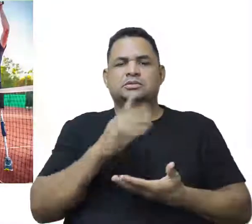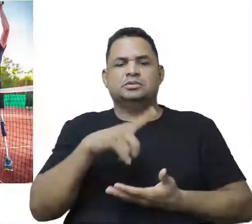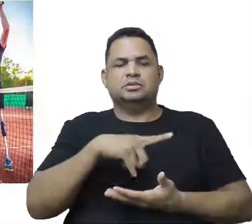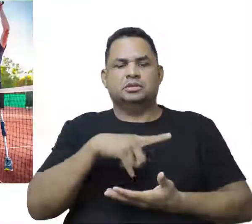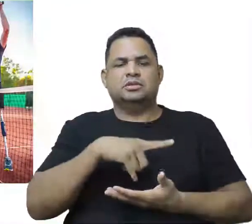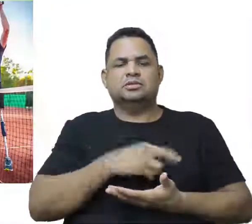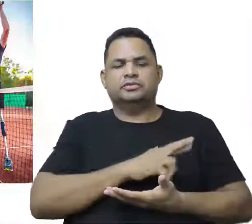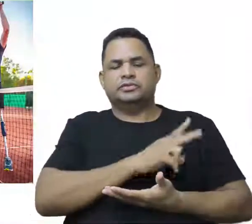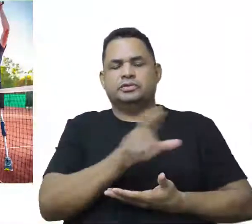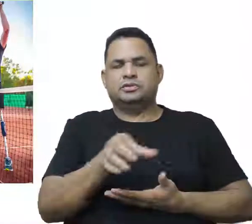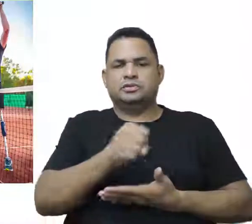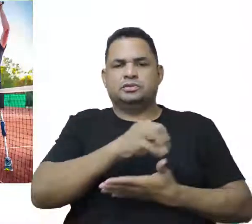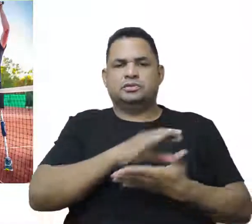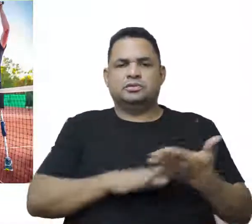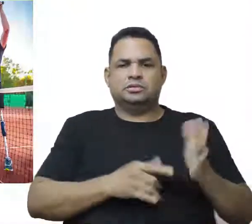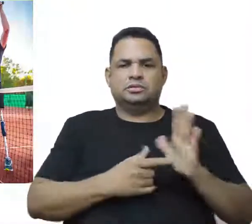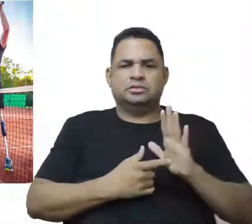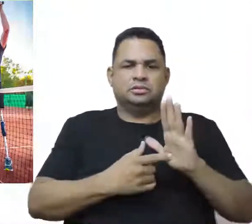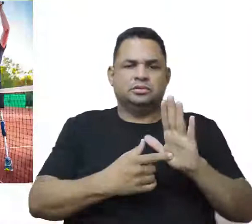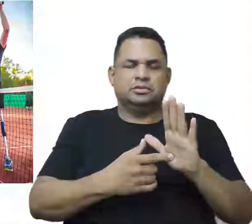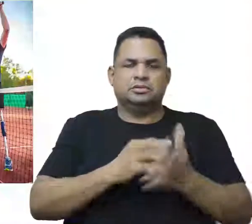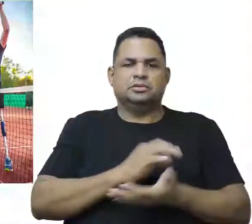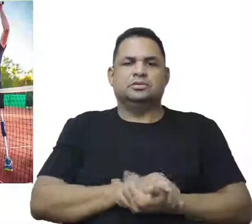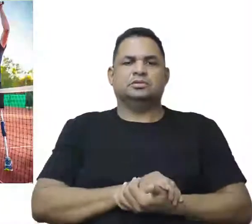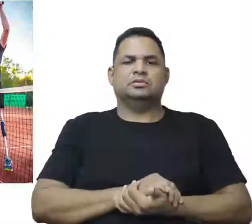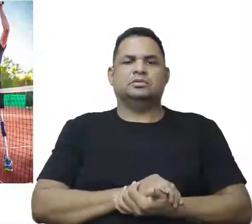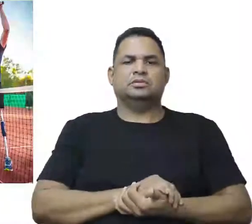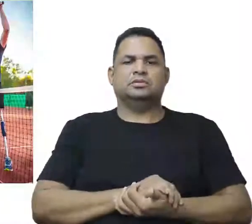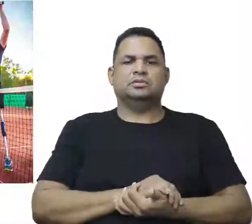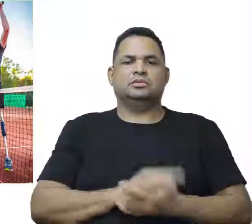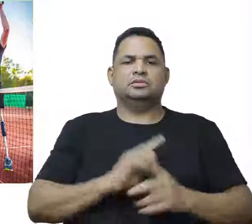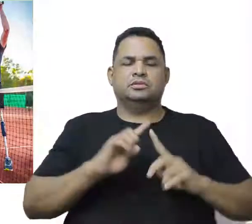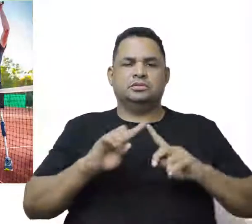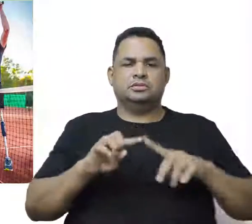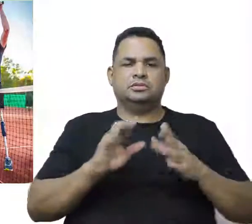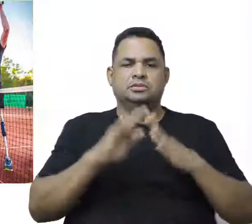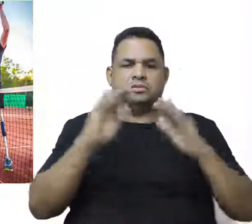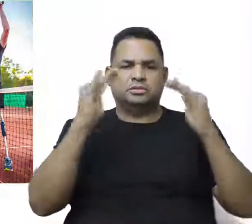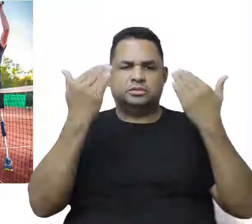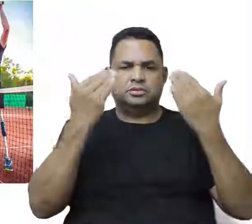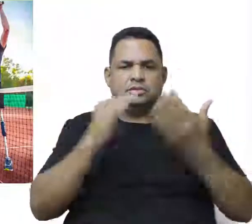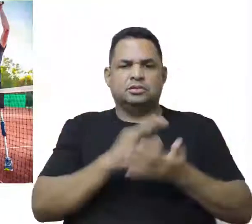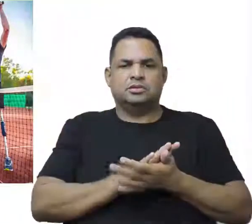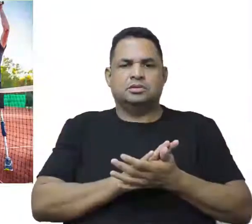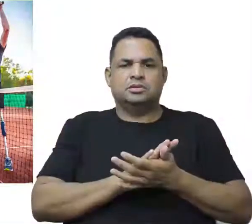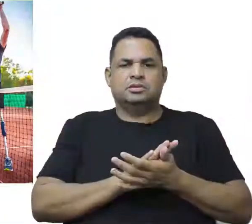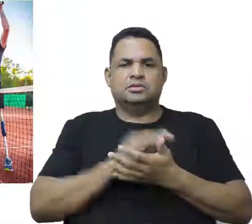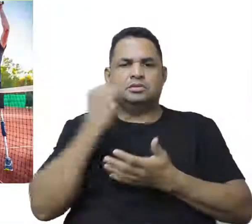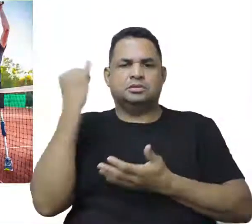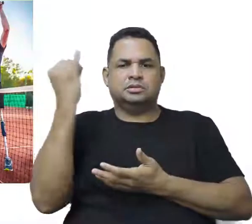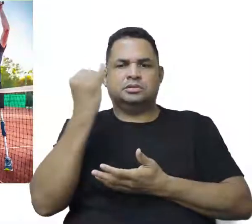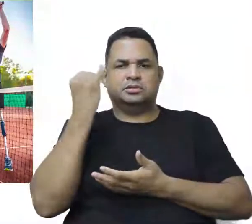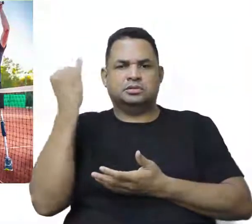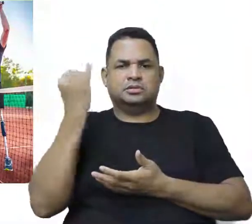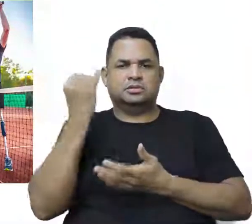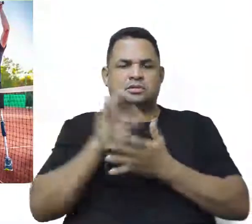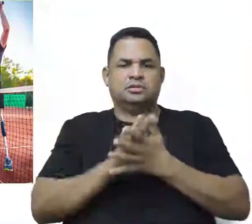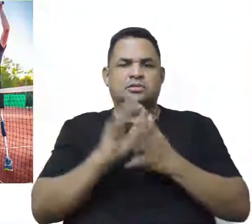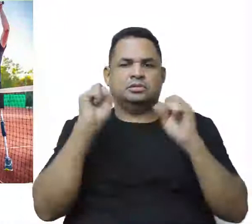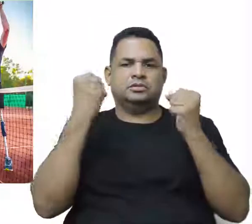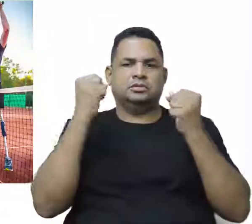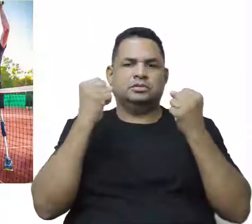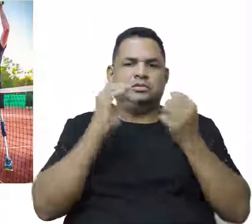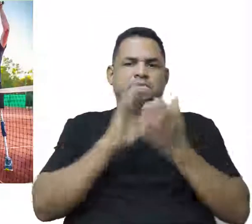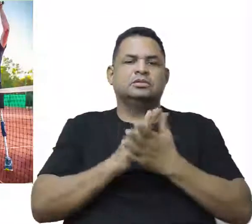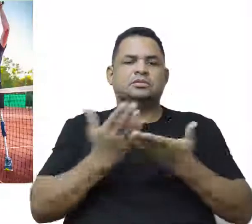muitas questões. Vou mostrar isso para vocês já já. Mas o que eu quero chamar a atenção é que a importância da educação física